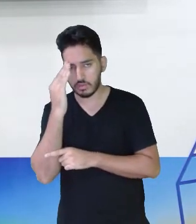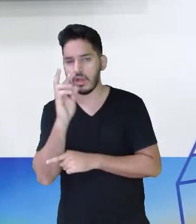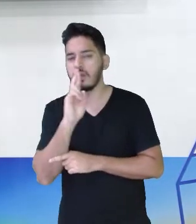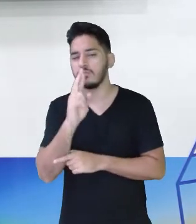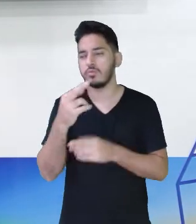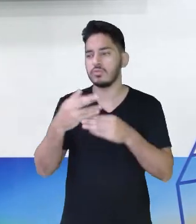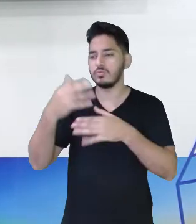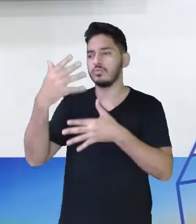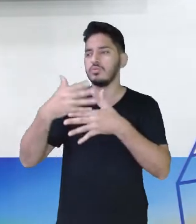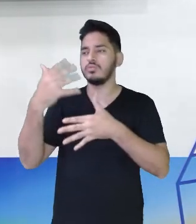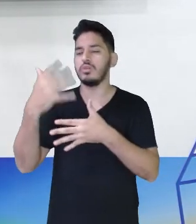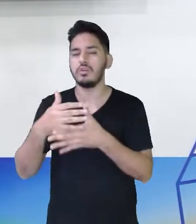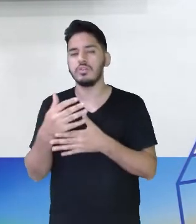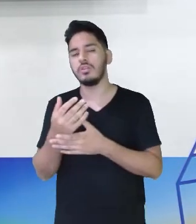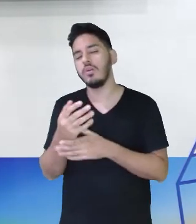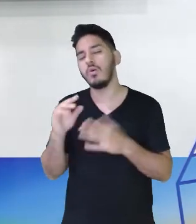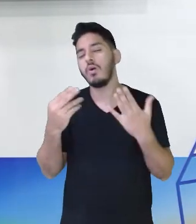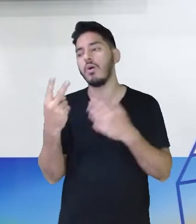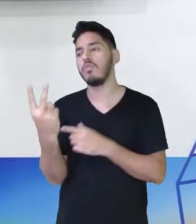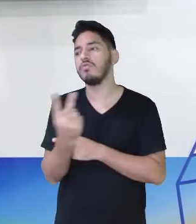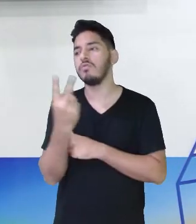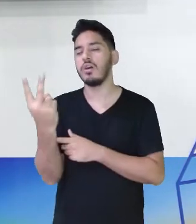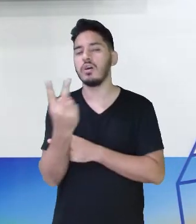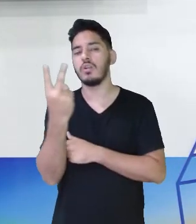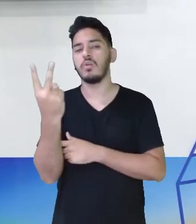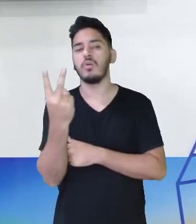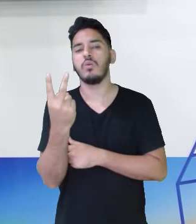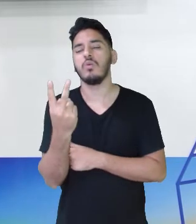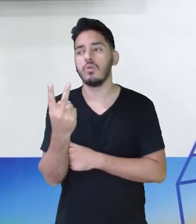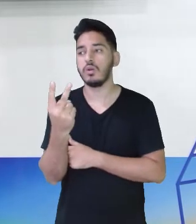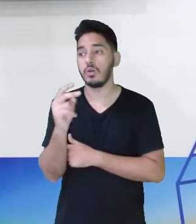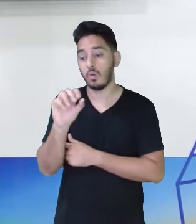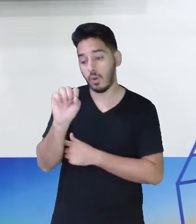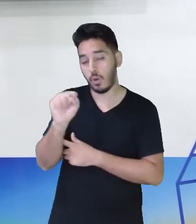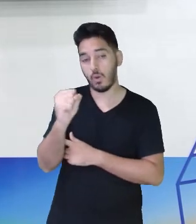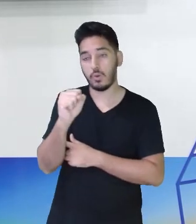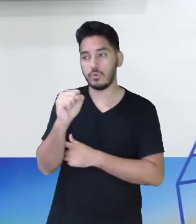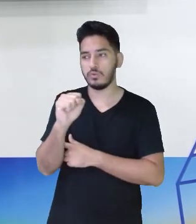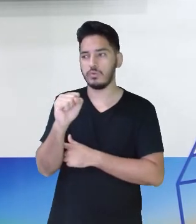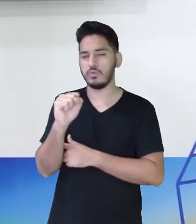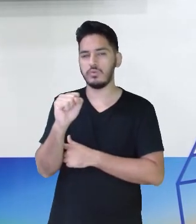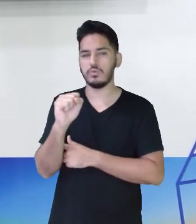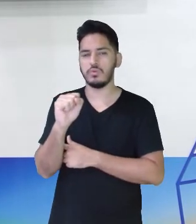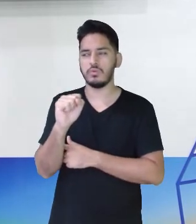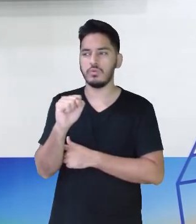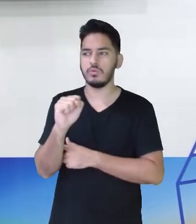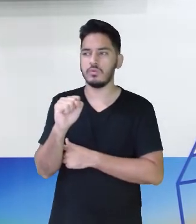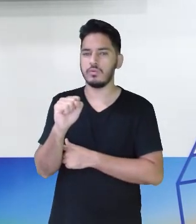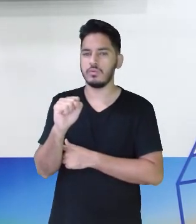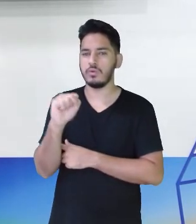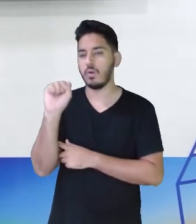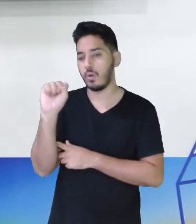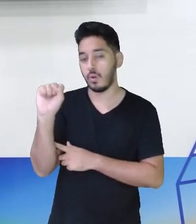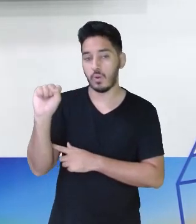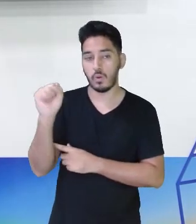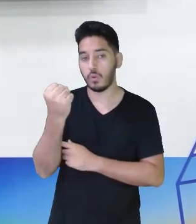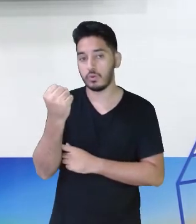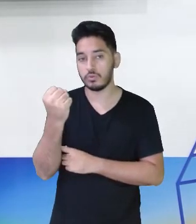chat. Quanto valeria esse algarismo 8, ele estando na casa da